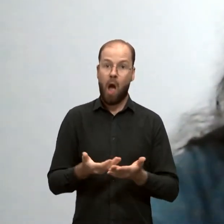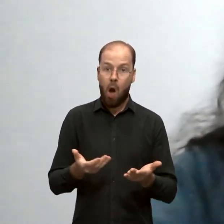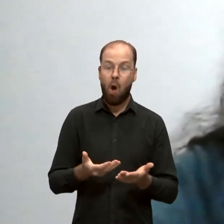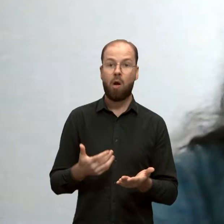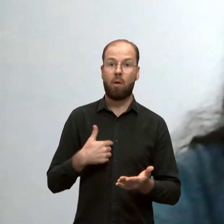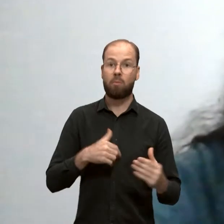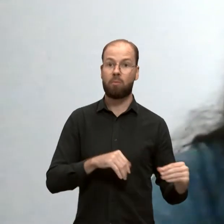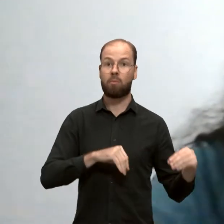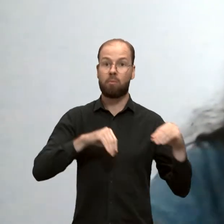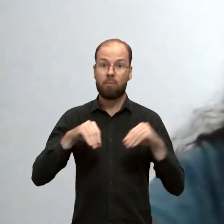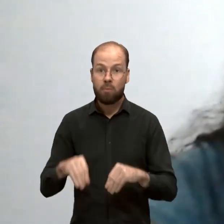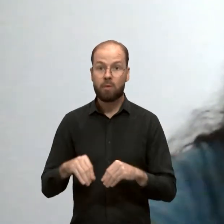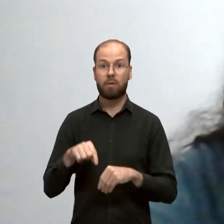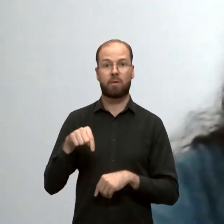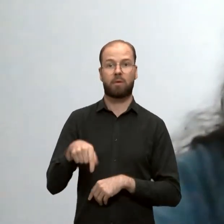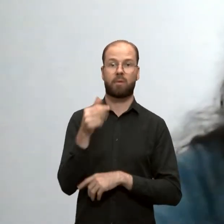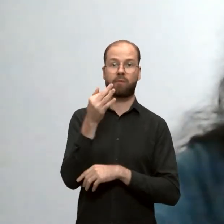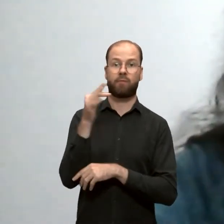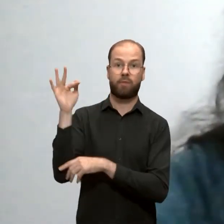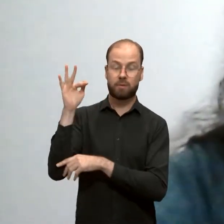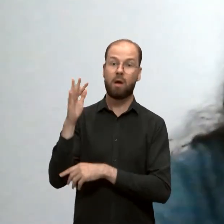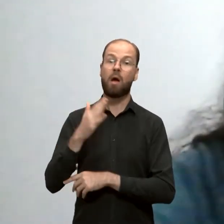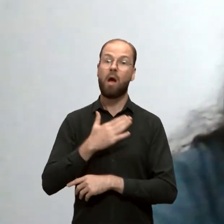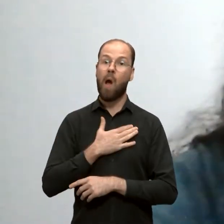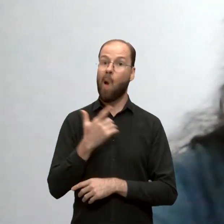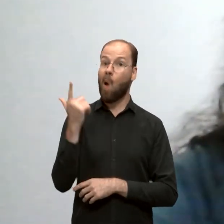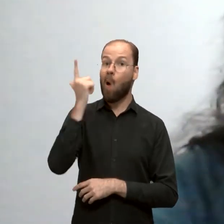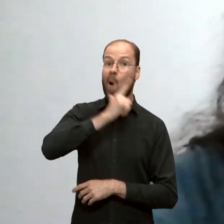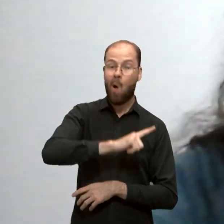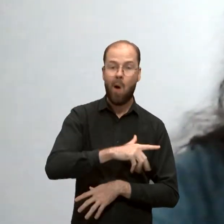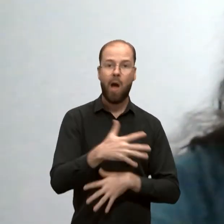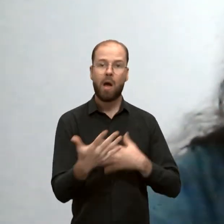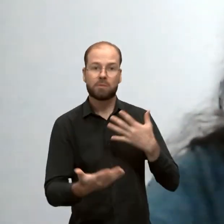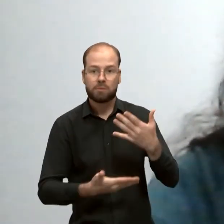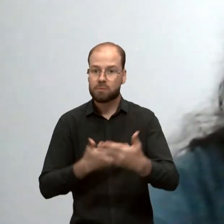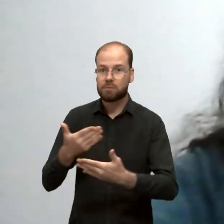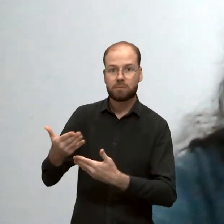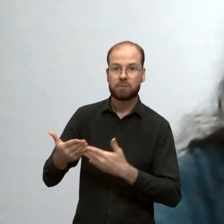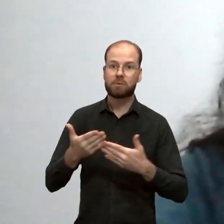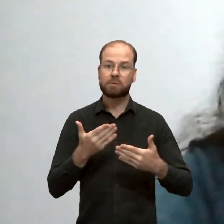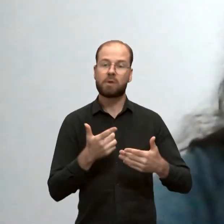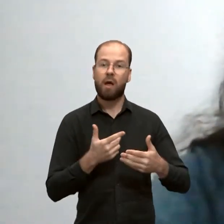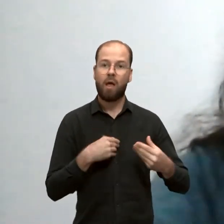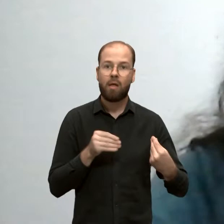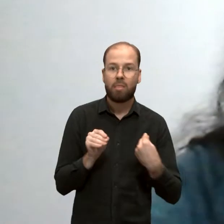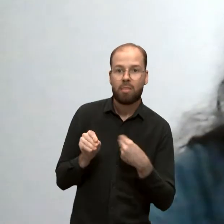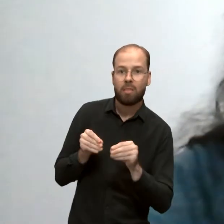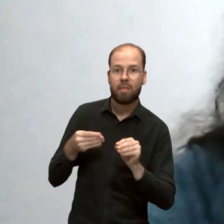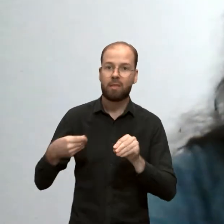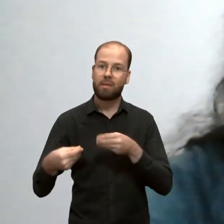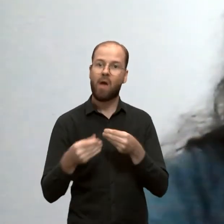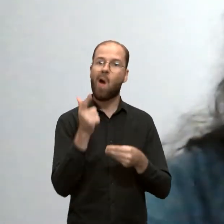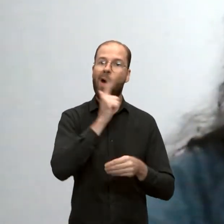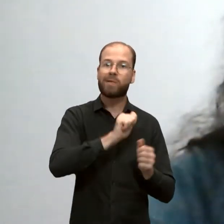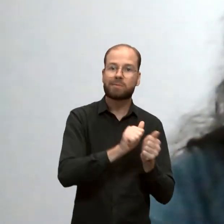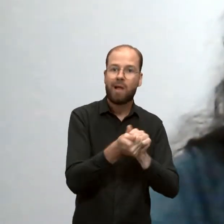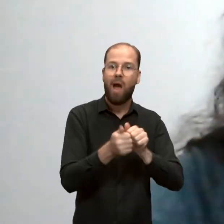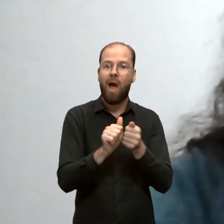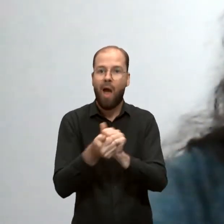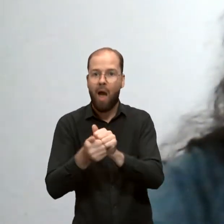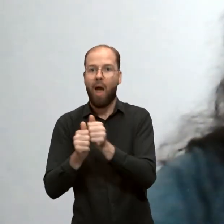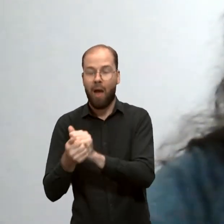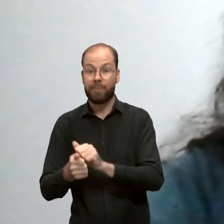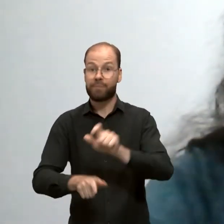eu chamo a atenção pela minha capacidade de me adaptar às pessoas que trabalharam comigo, ou então